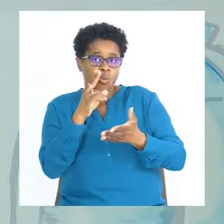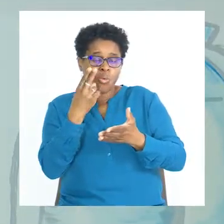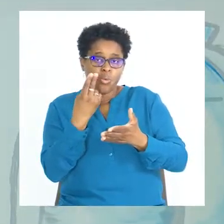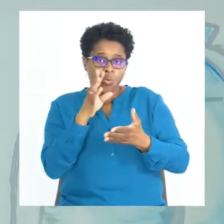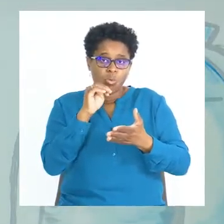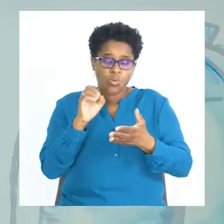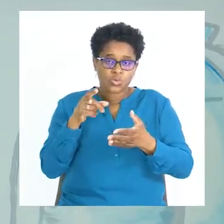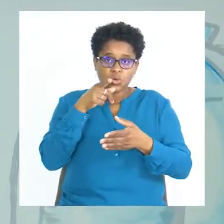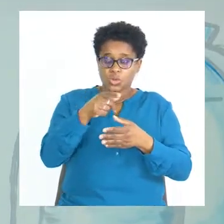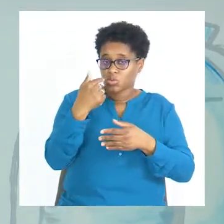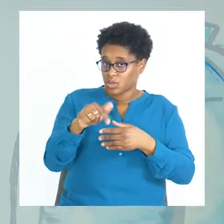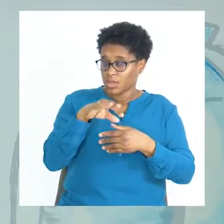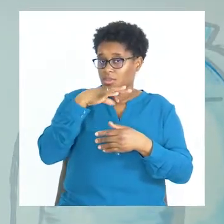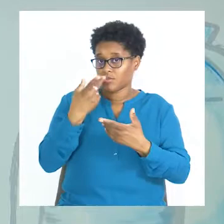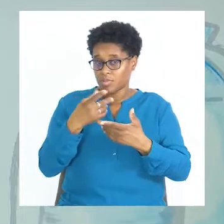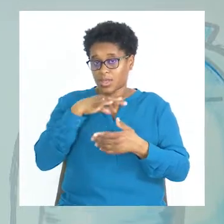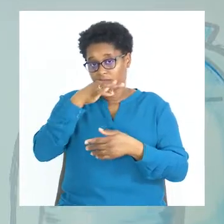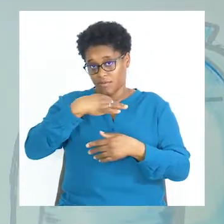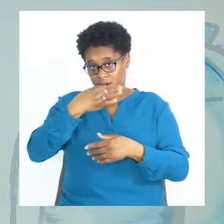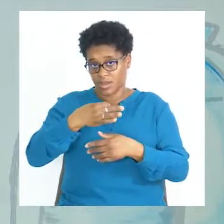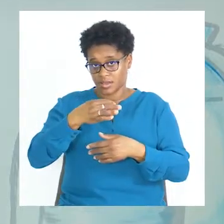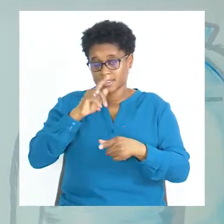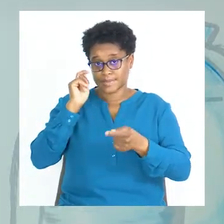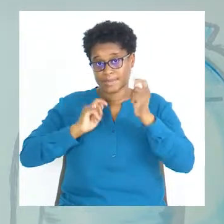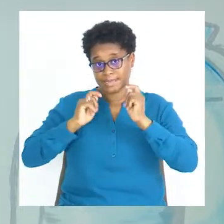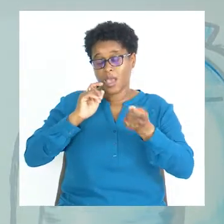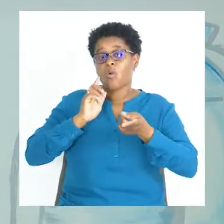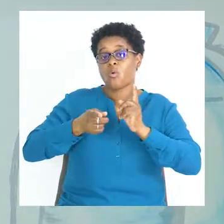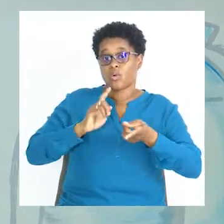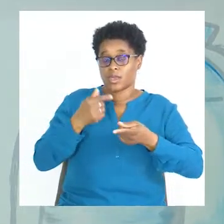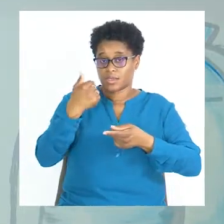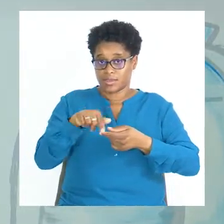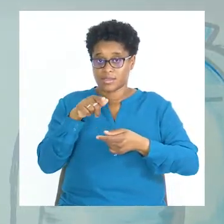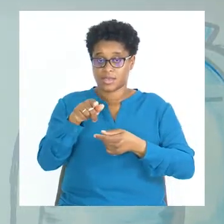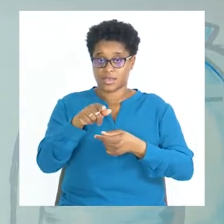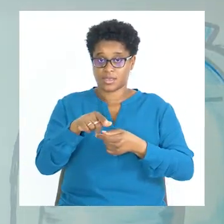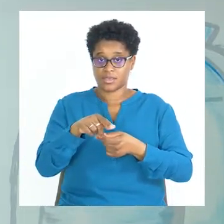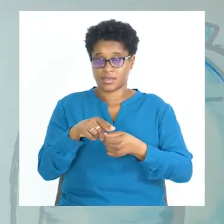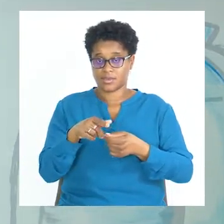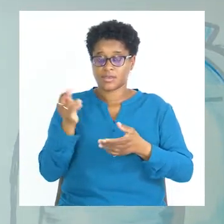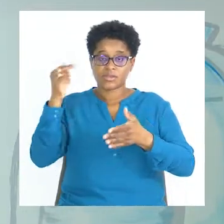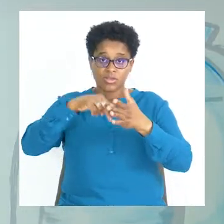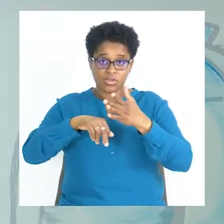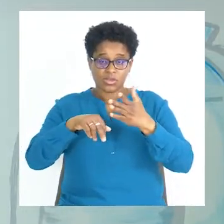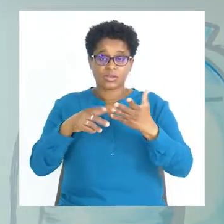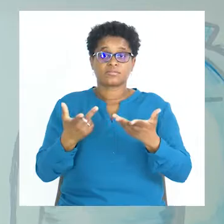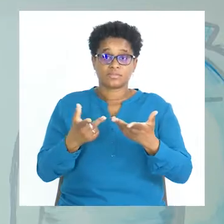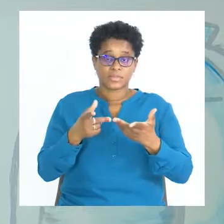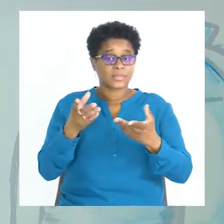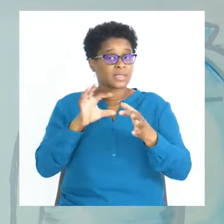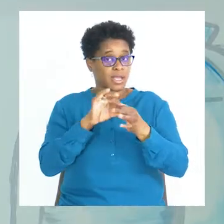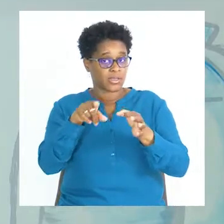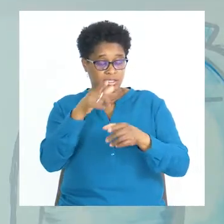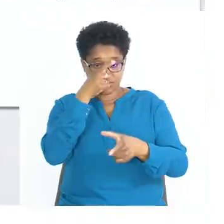tens para usar a fala e expressar o que é que tens ali no teu interior em relação